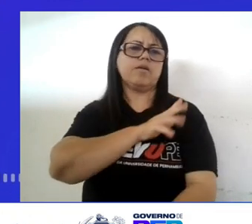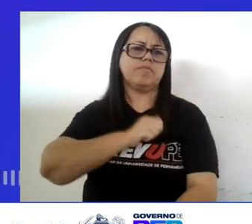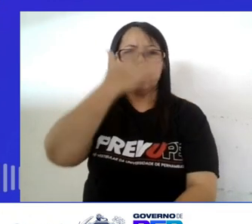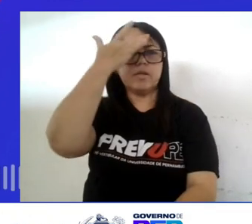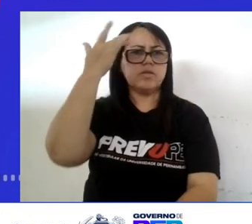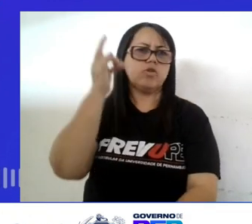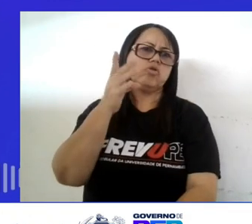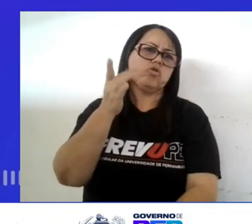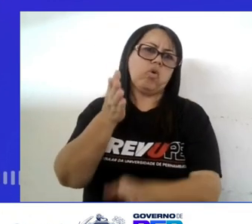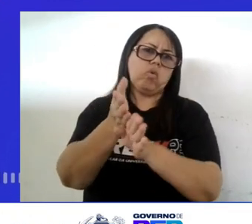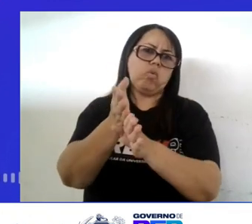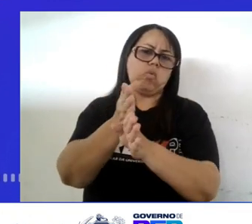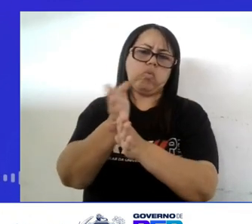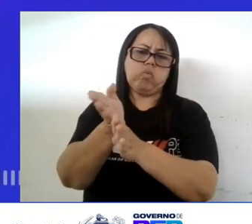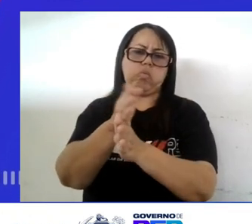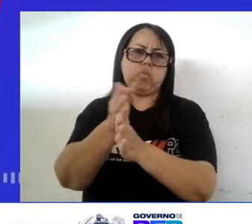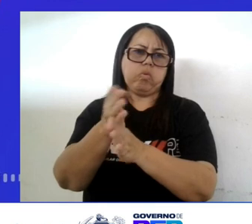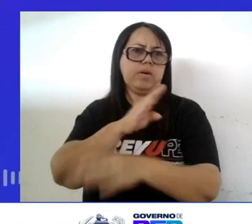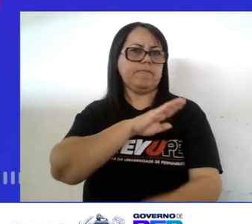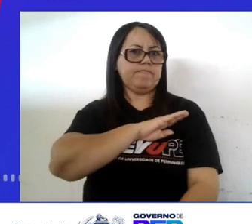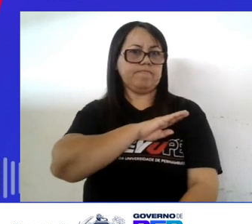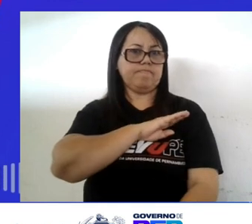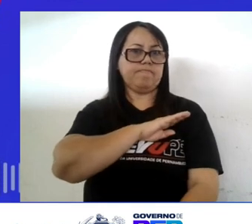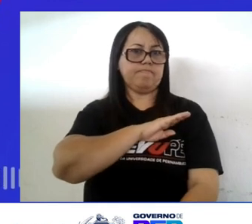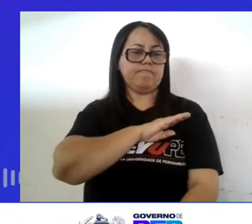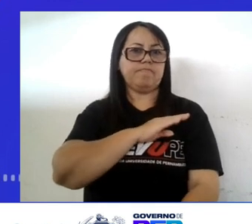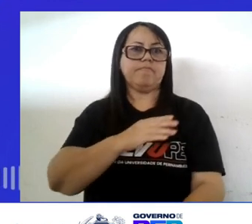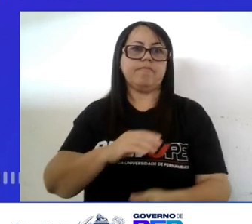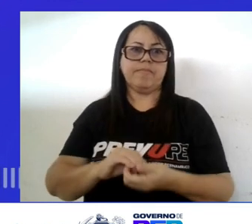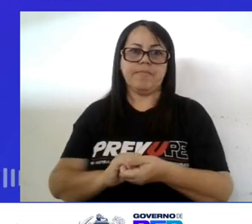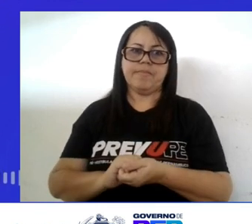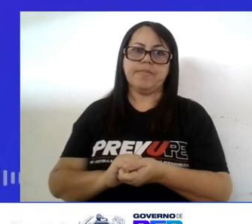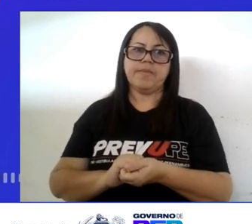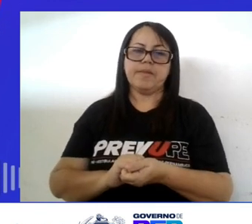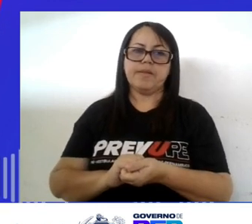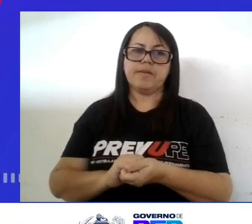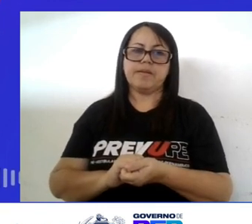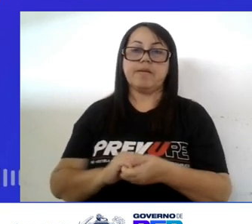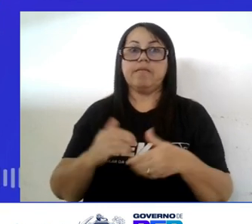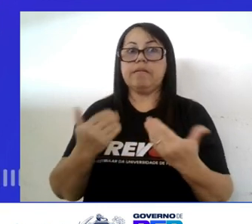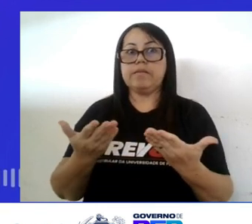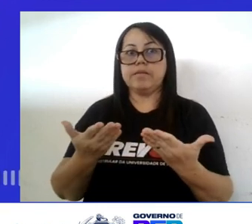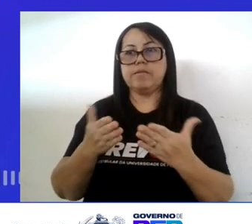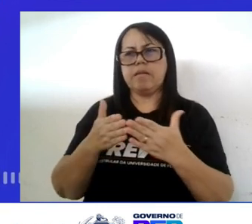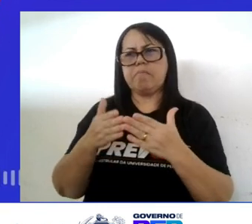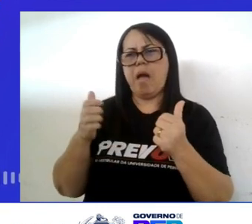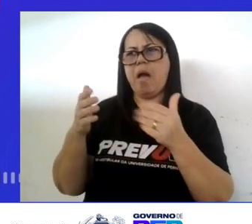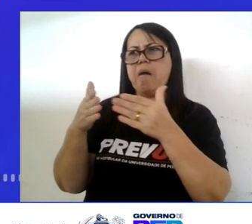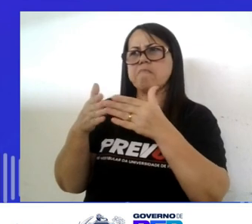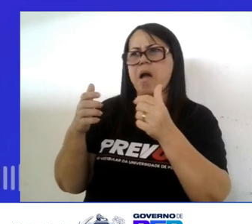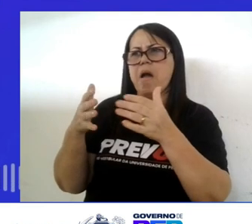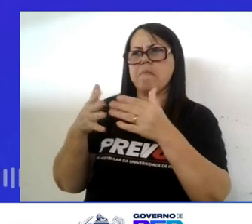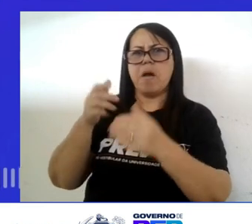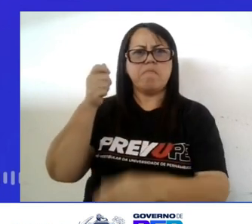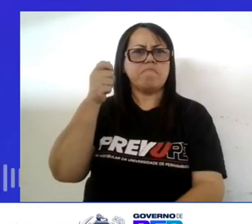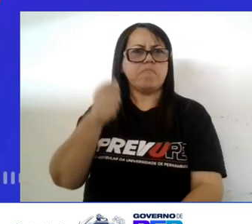estreita região conhecida como a faixa de gaza apelo ao nacionalismo das ditaduras